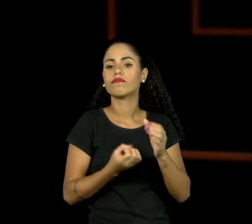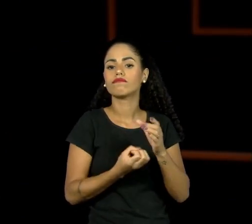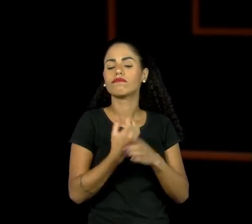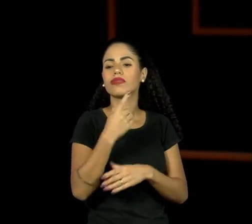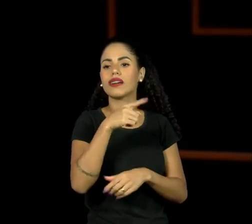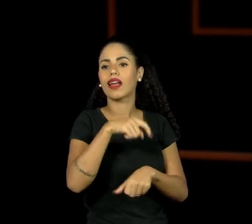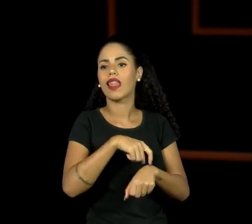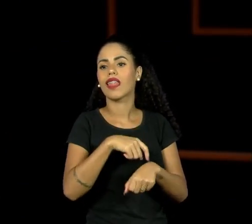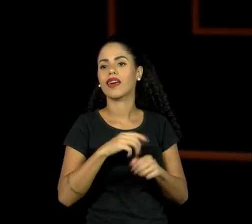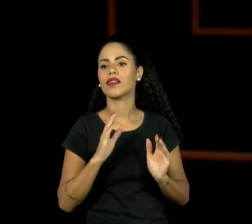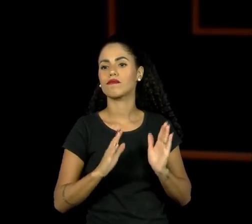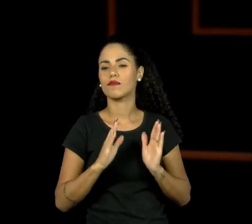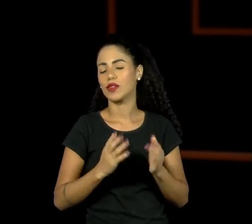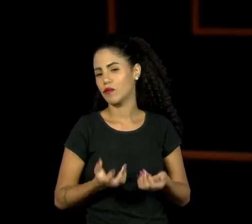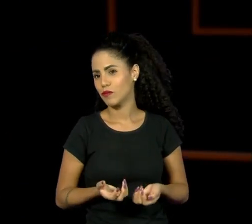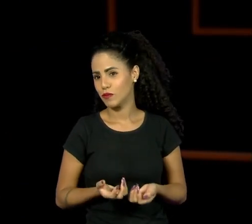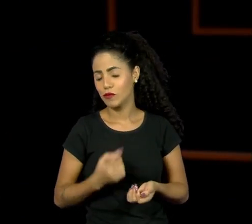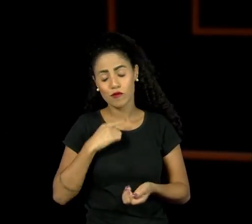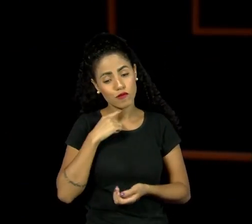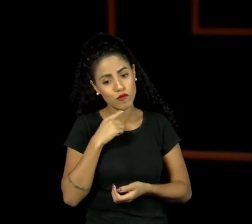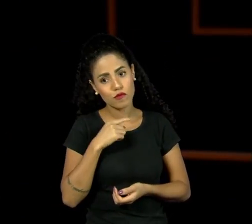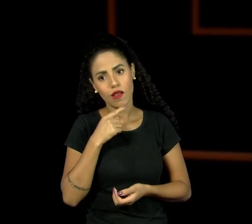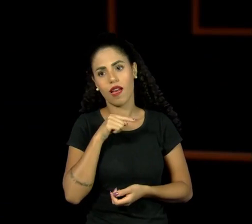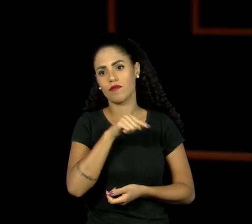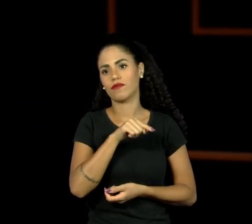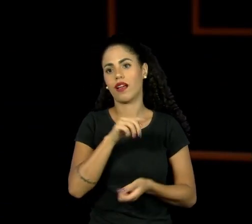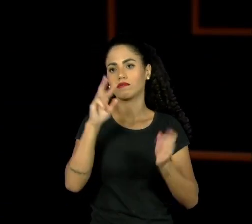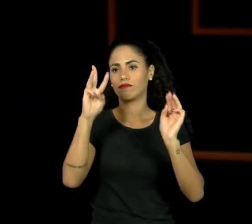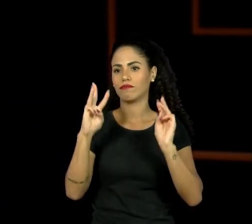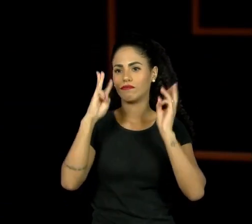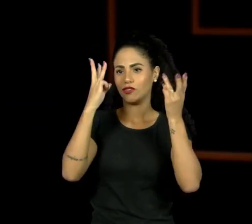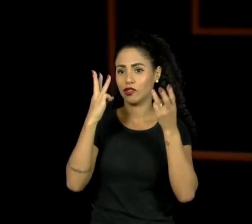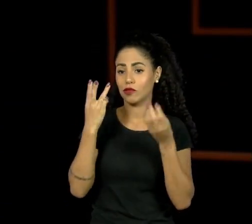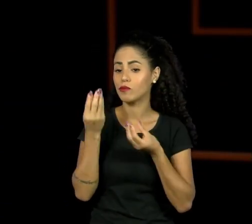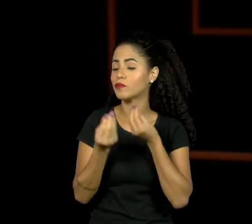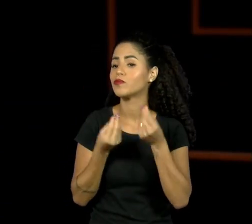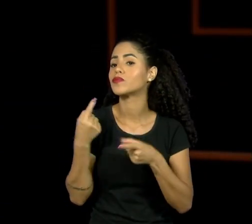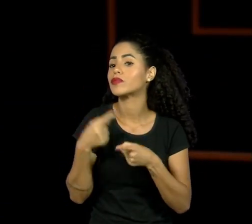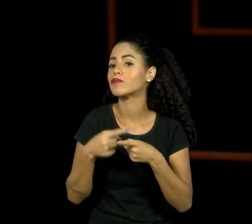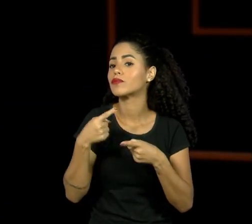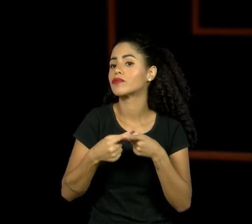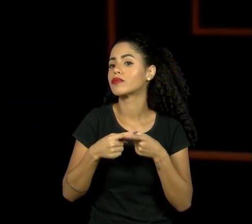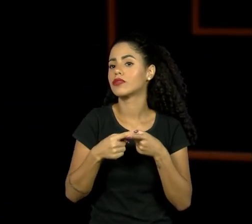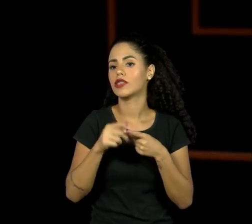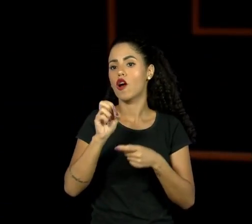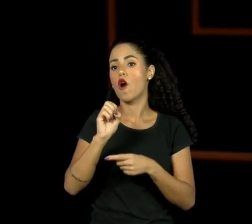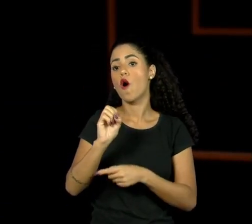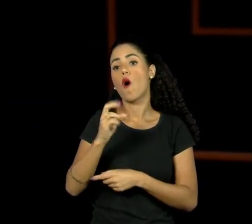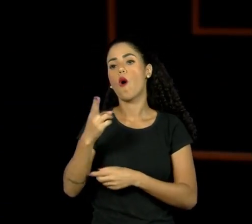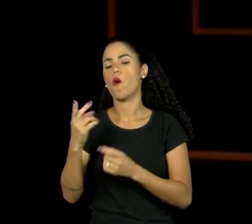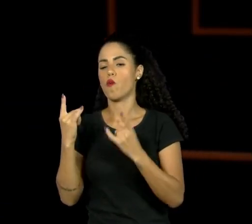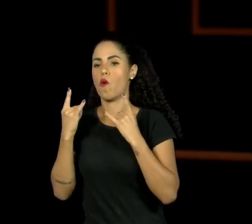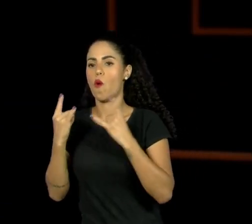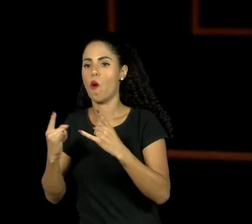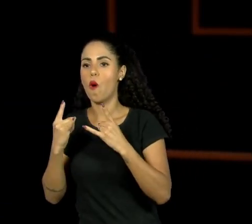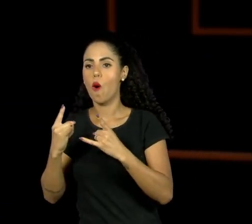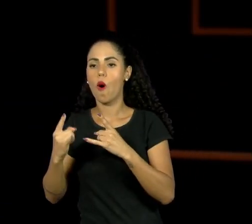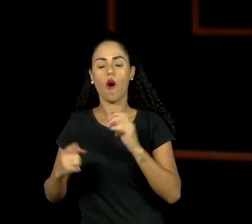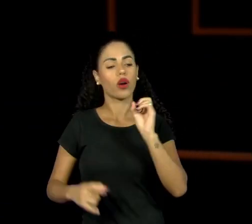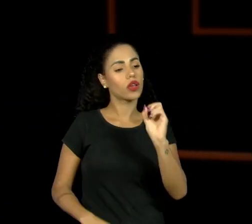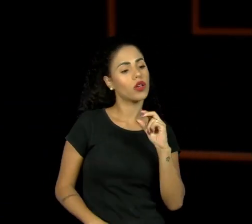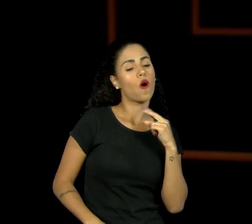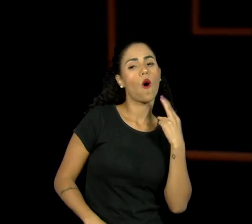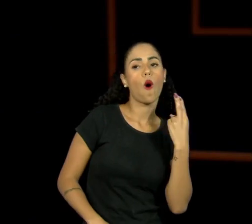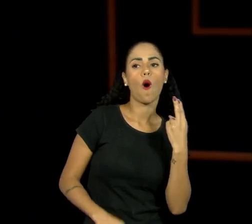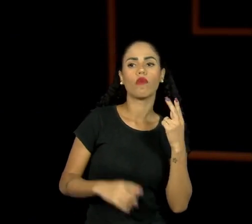cenário musical de business. Não podia, porque ou você é do rock, ou você é